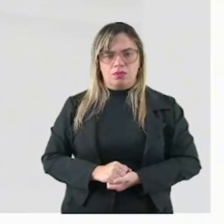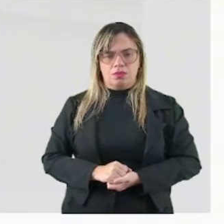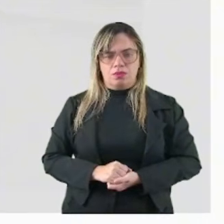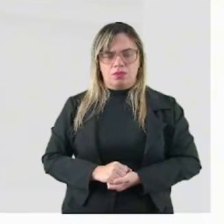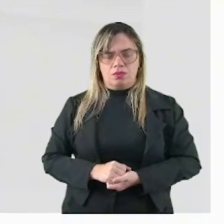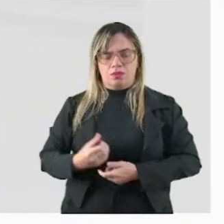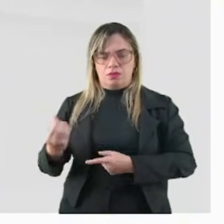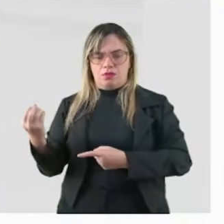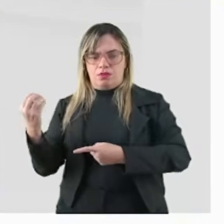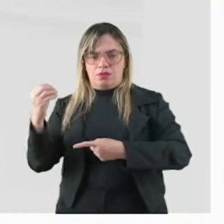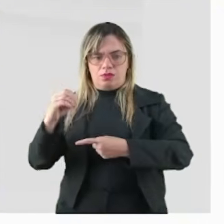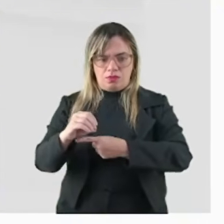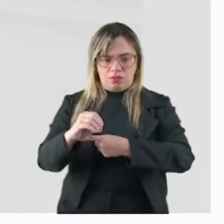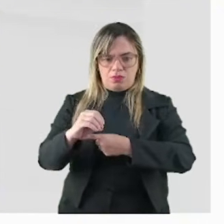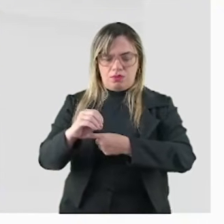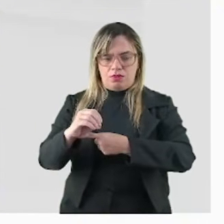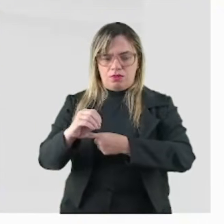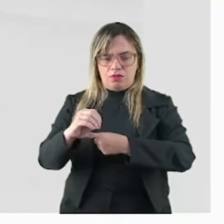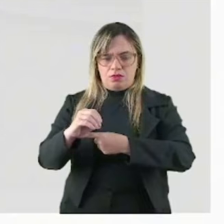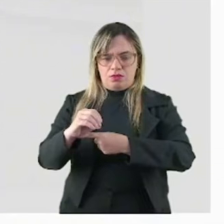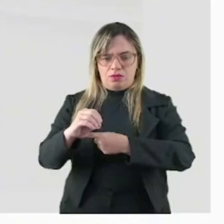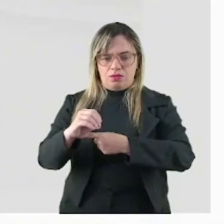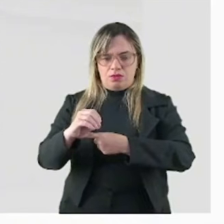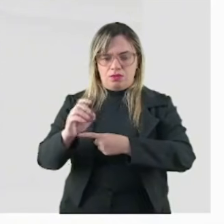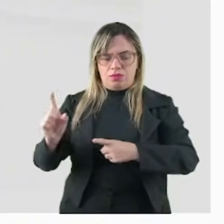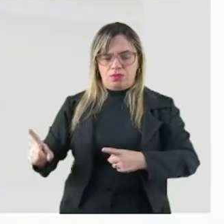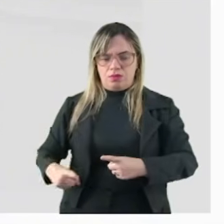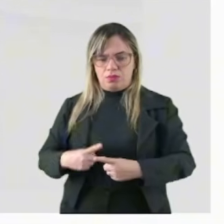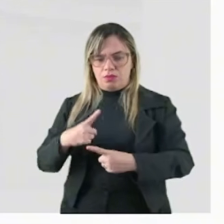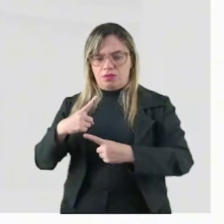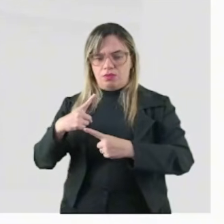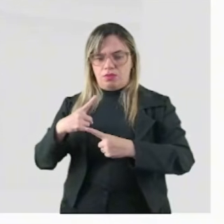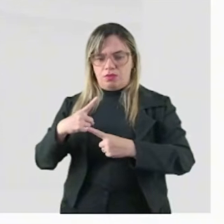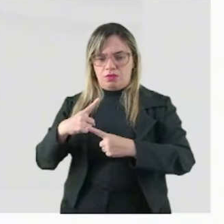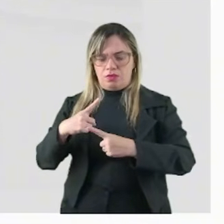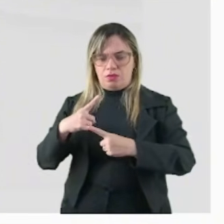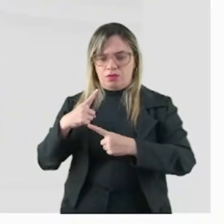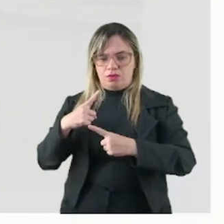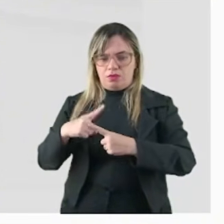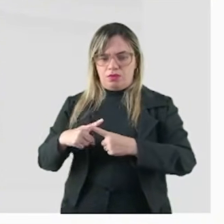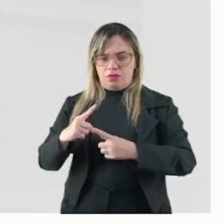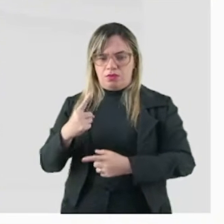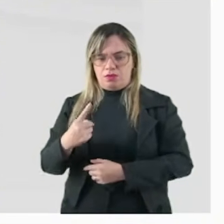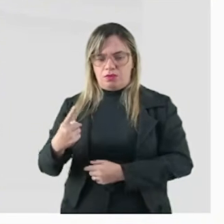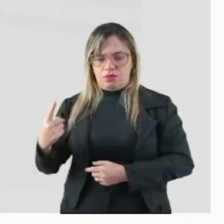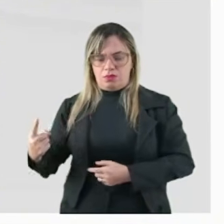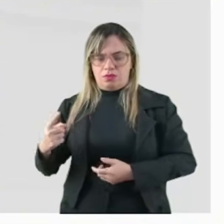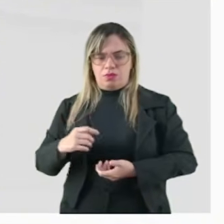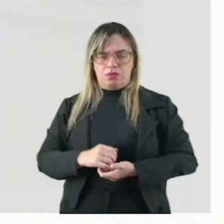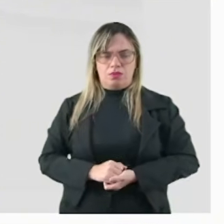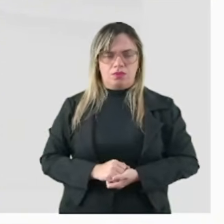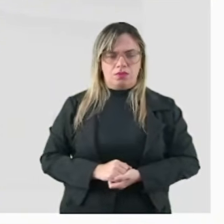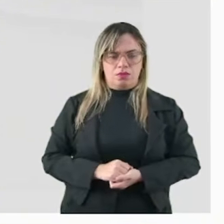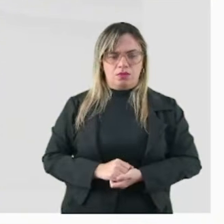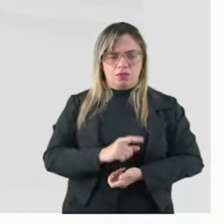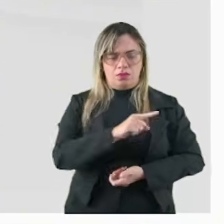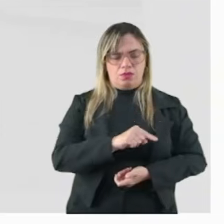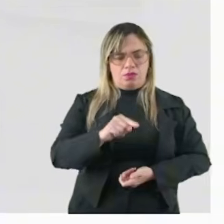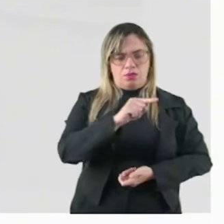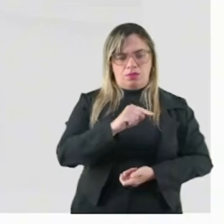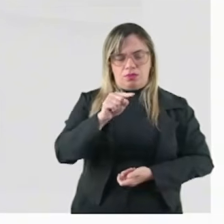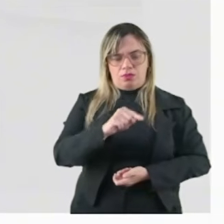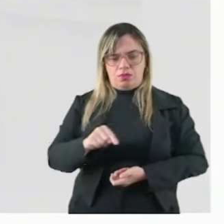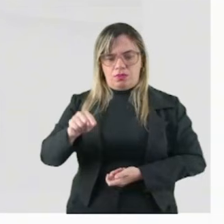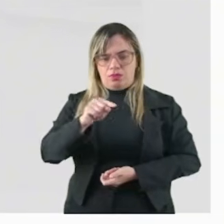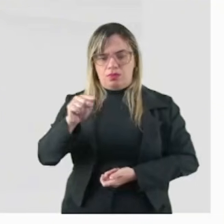E o oxigênio aqui, eu vou multiplicar por 11. Tá aqui, ó, 12 vezes 12, 1 vezes 22. Tiago, de onde